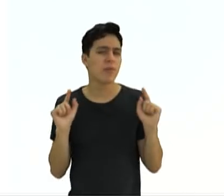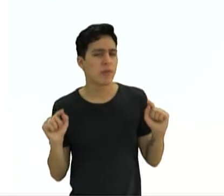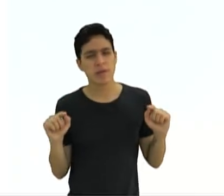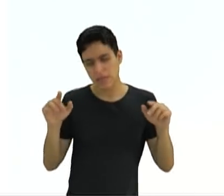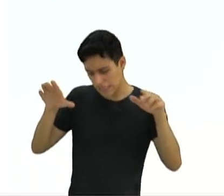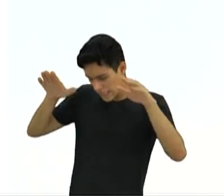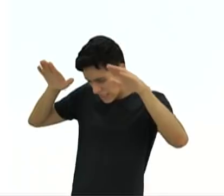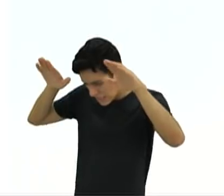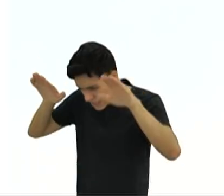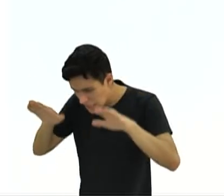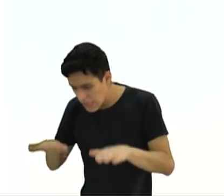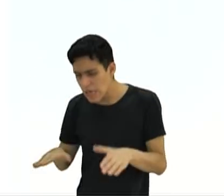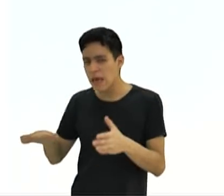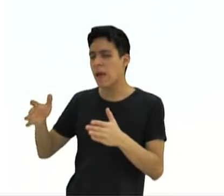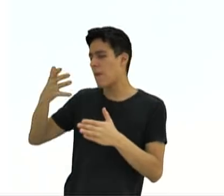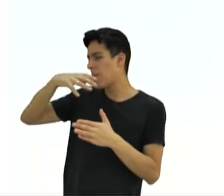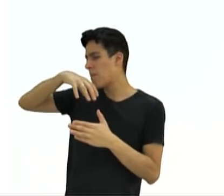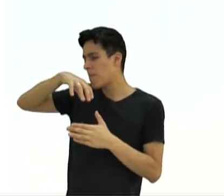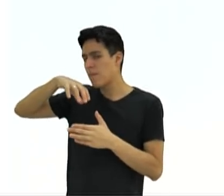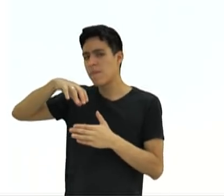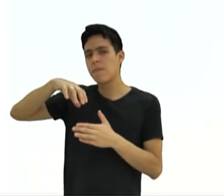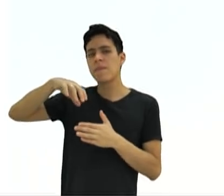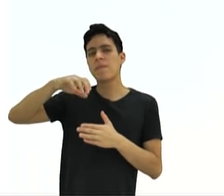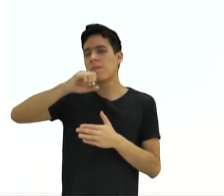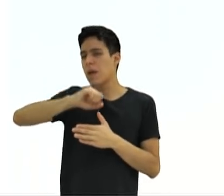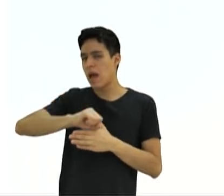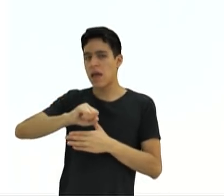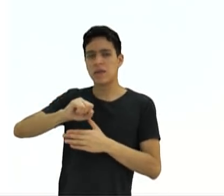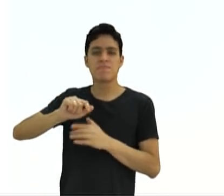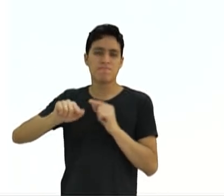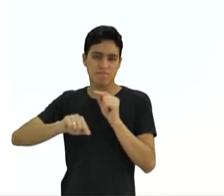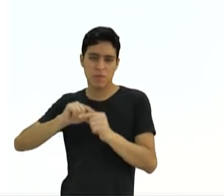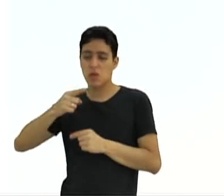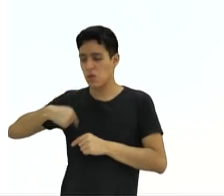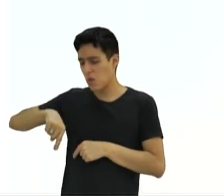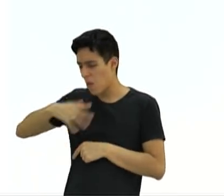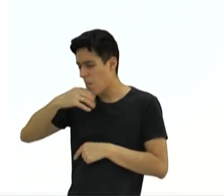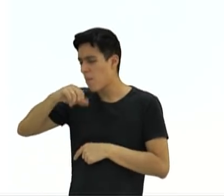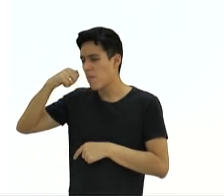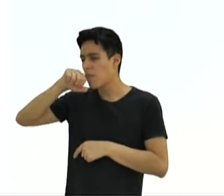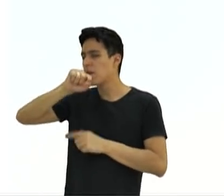reverenciando. Nossos pais são o sol e o trovão.